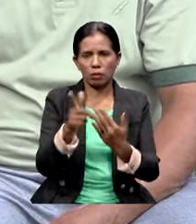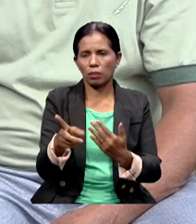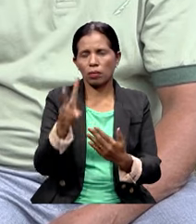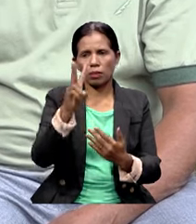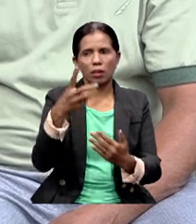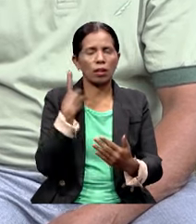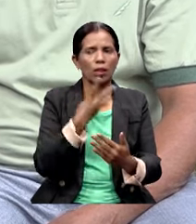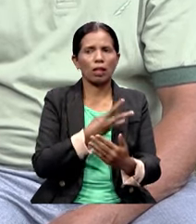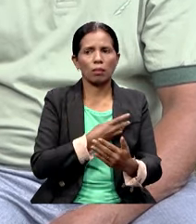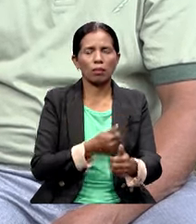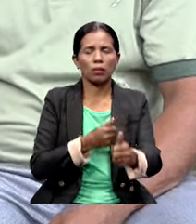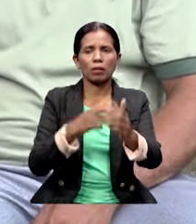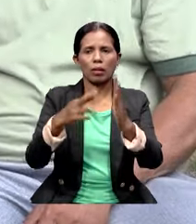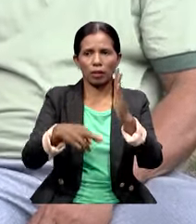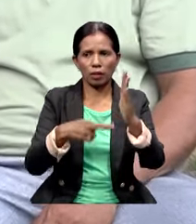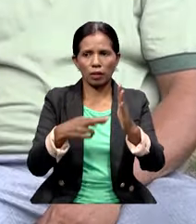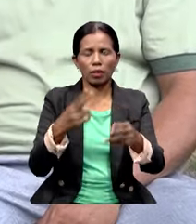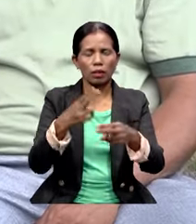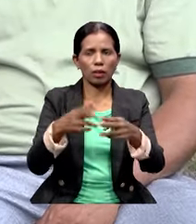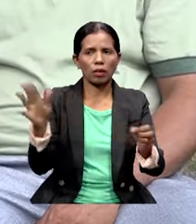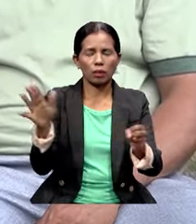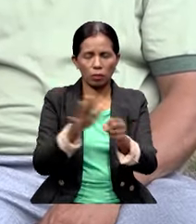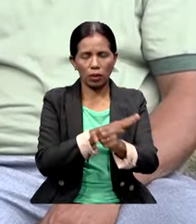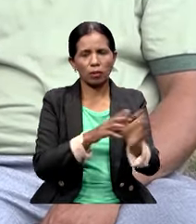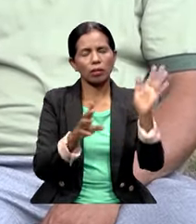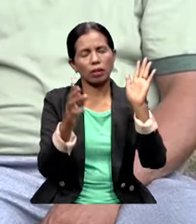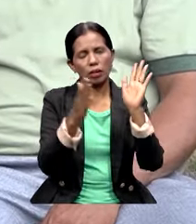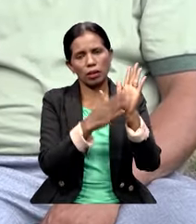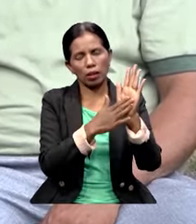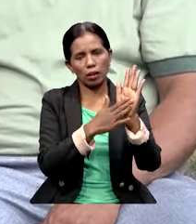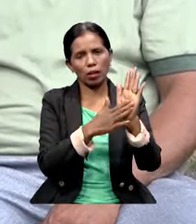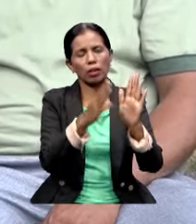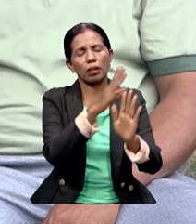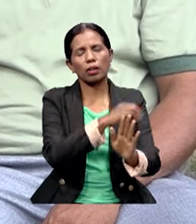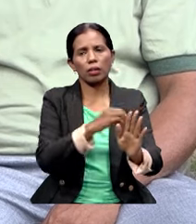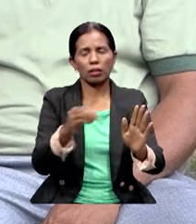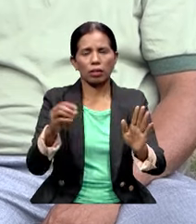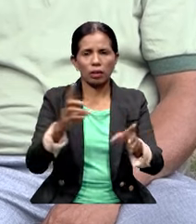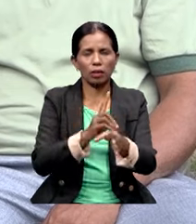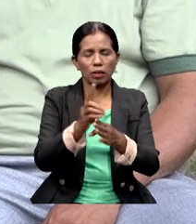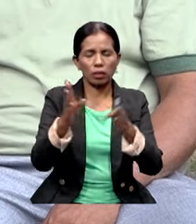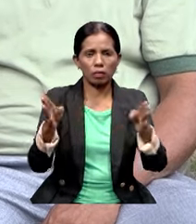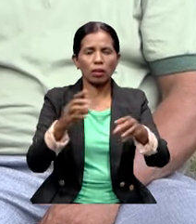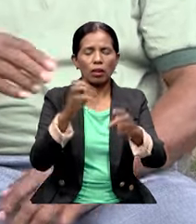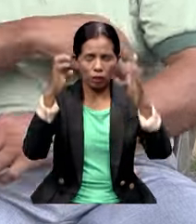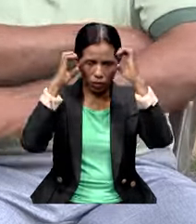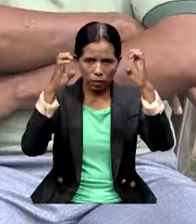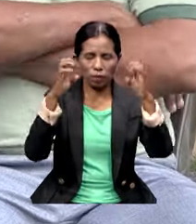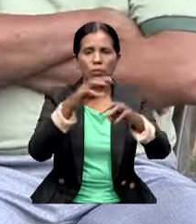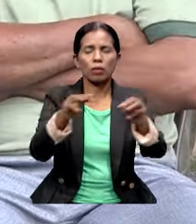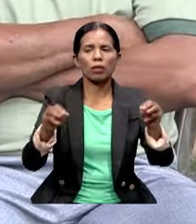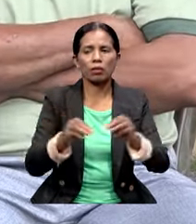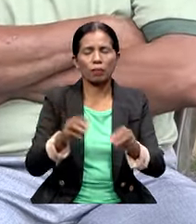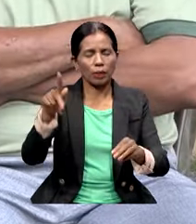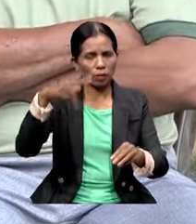AMI hirak nebe preenci critério. Naran completo takasai e quadro aviso direção educação município mas bem uma manobra